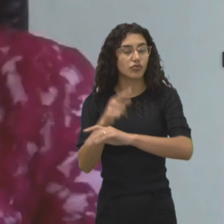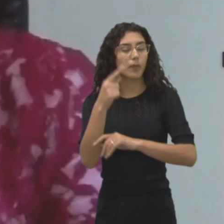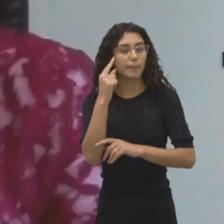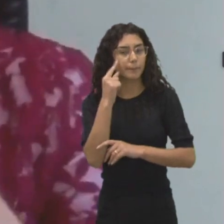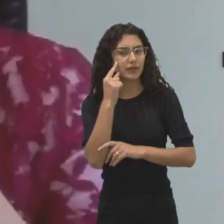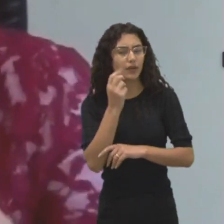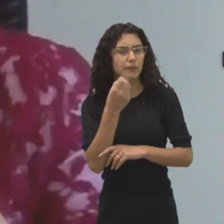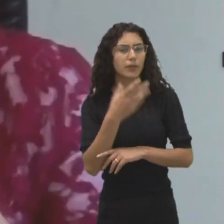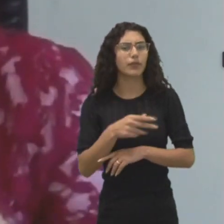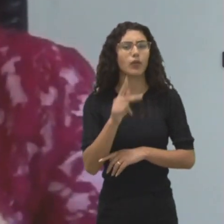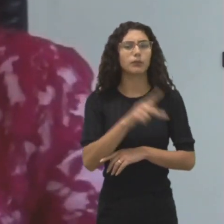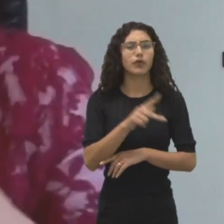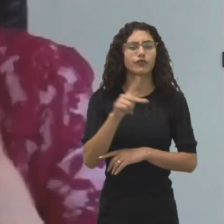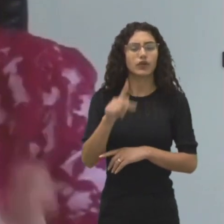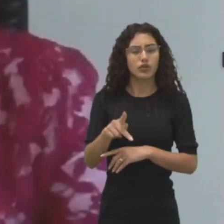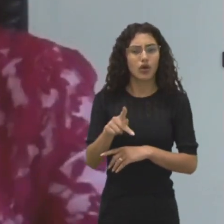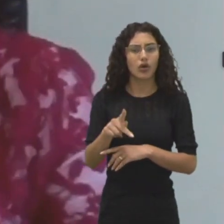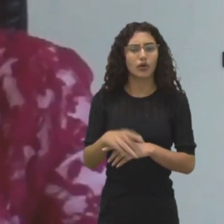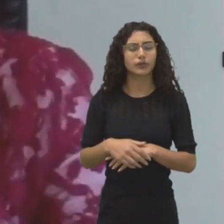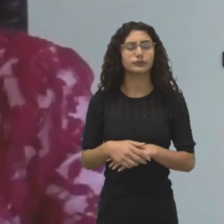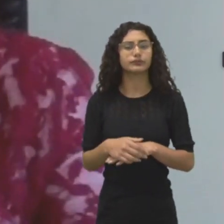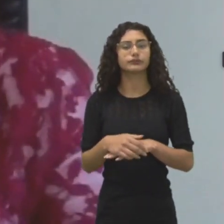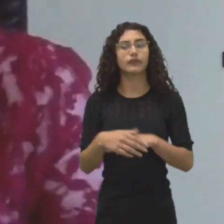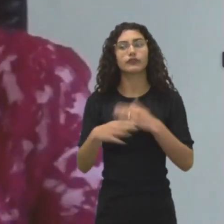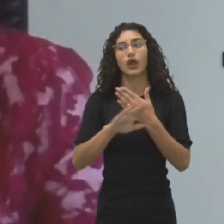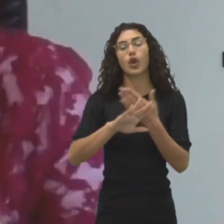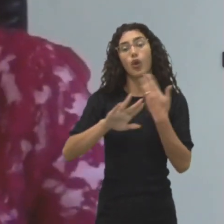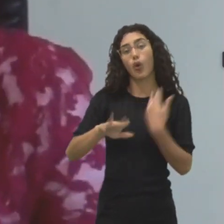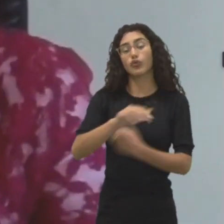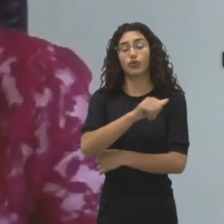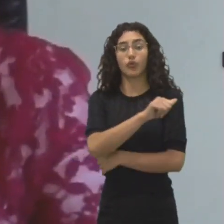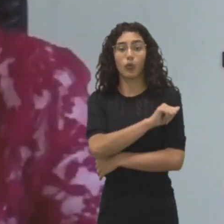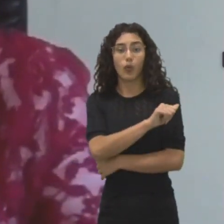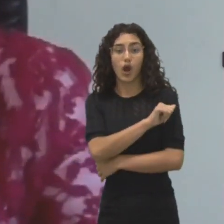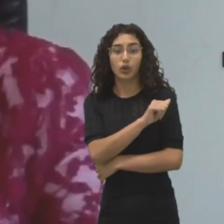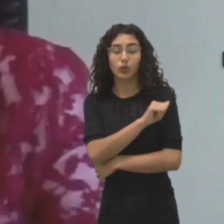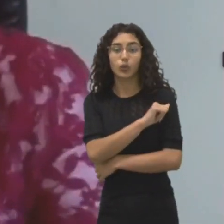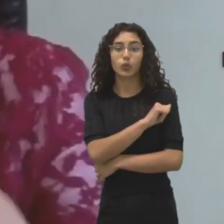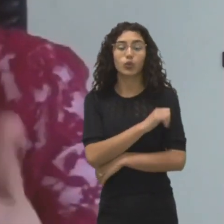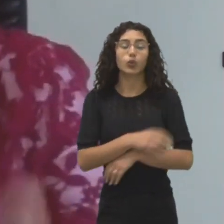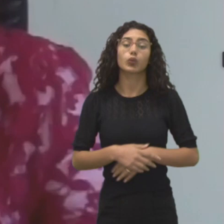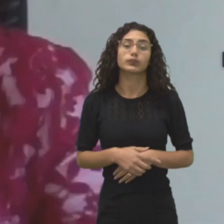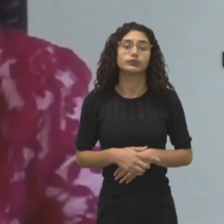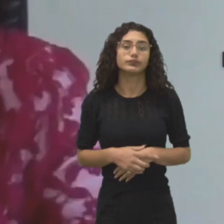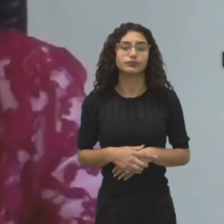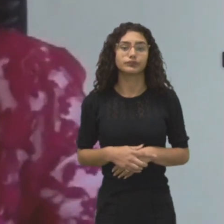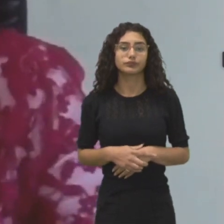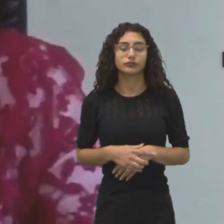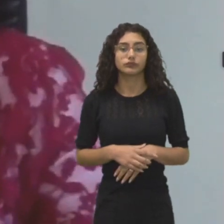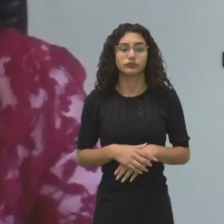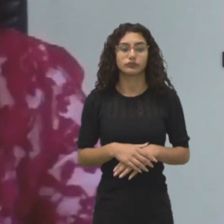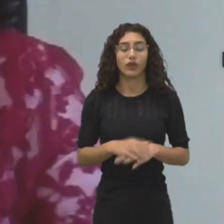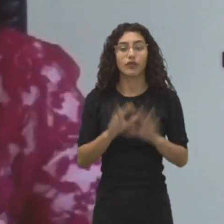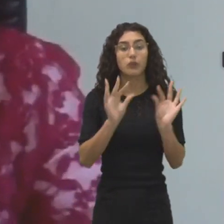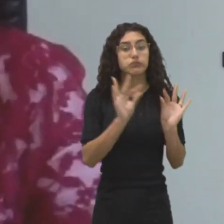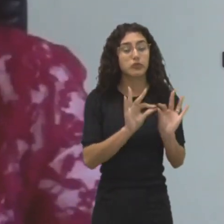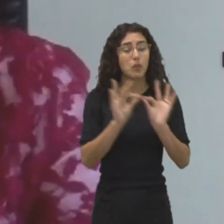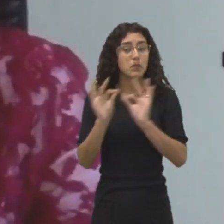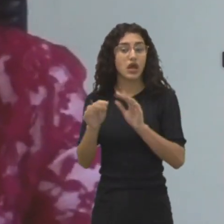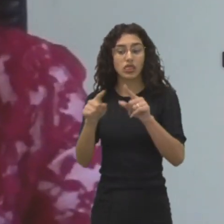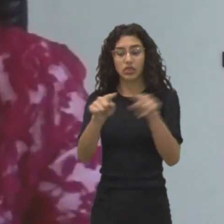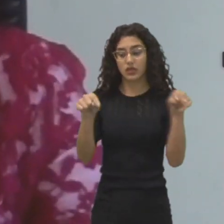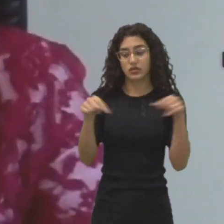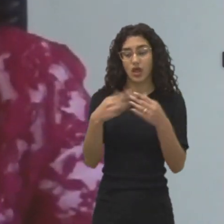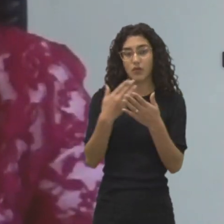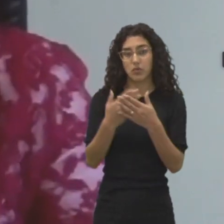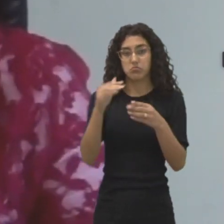o professor estava longe dos seus alunos, longe fisicamente, né? Não estava acompanhando seus alunos em sala de